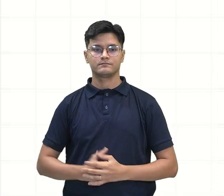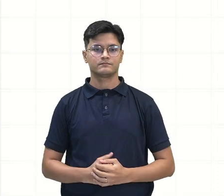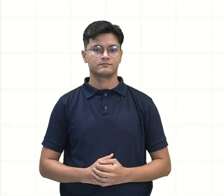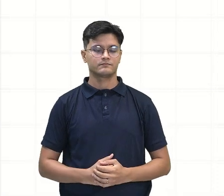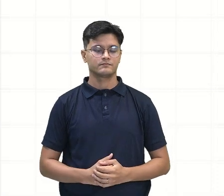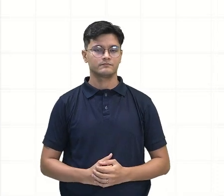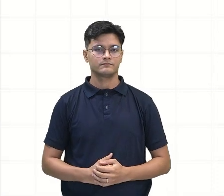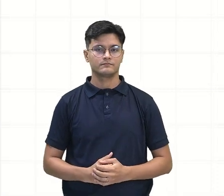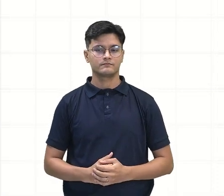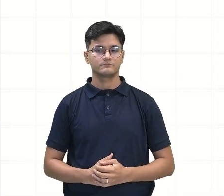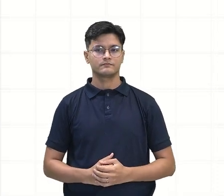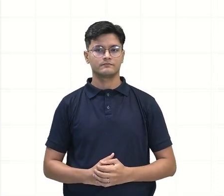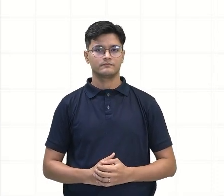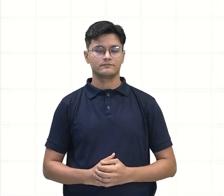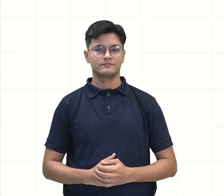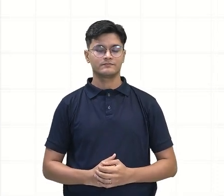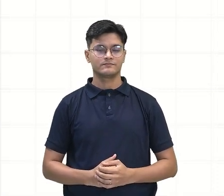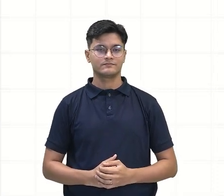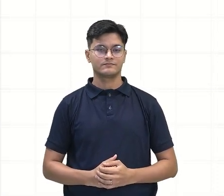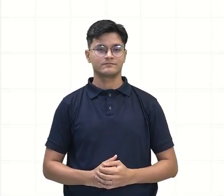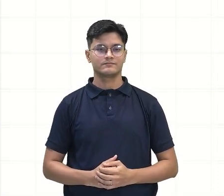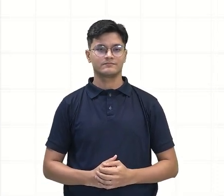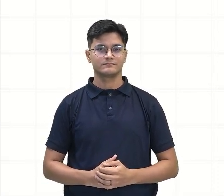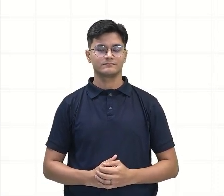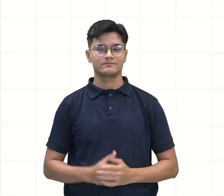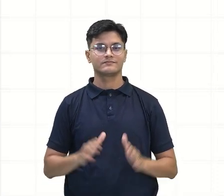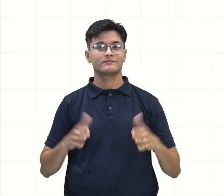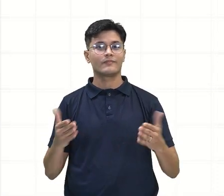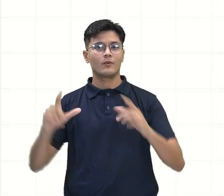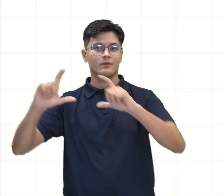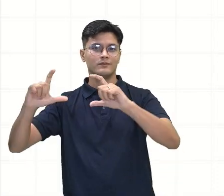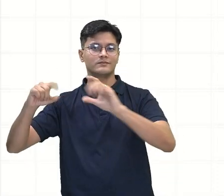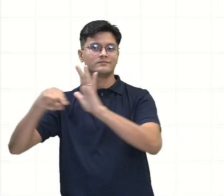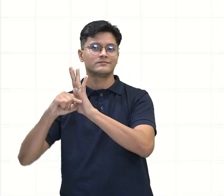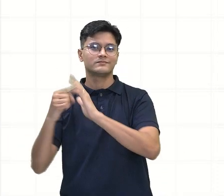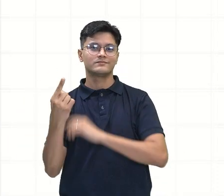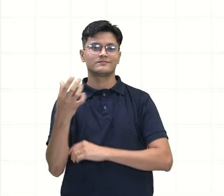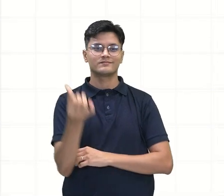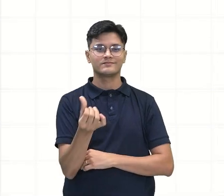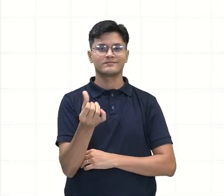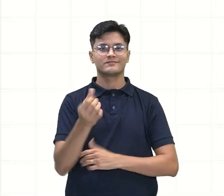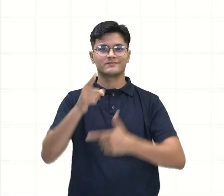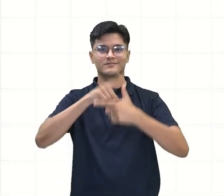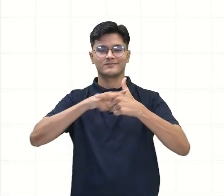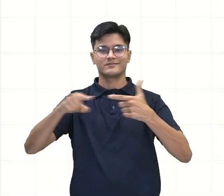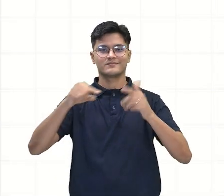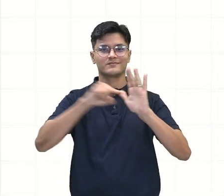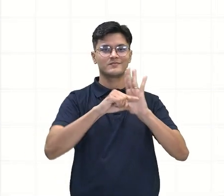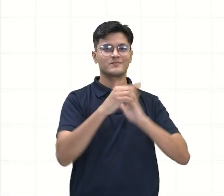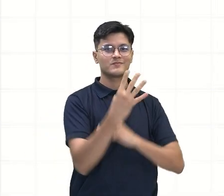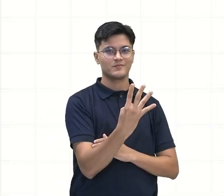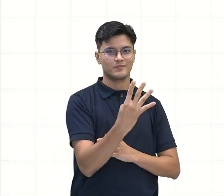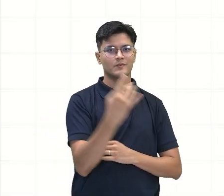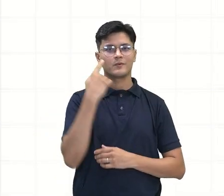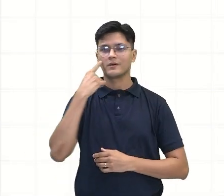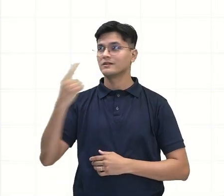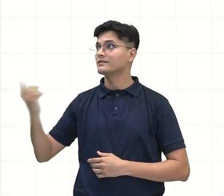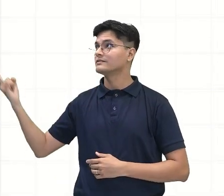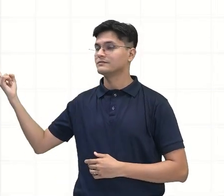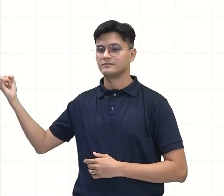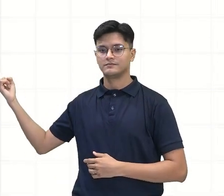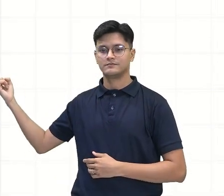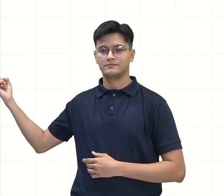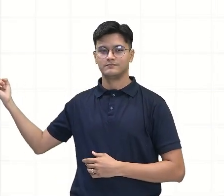sinal. Novamente, esquece um pouco o sinal e faz a divisão. Qual é o número que eu multiplico por 4 que dá 16? O